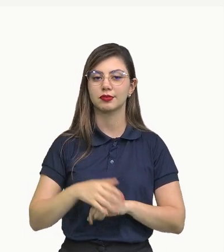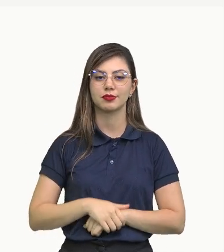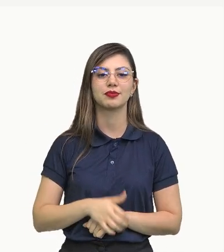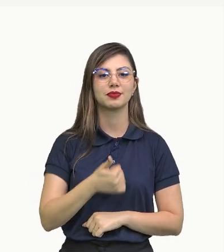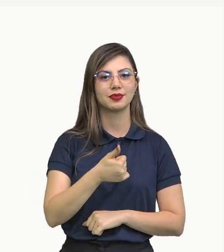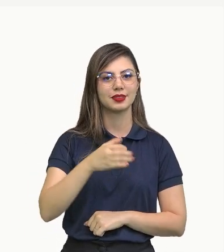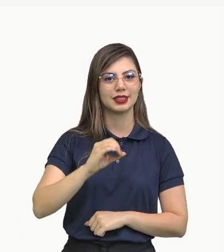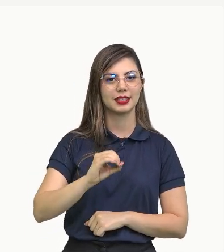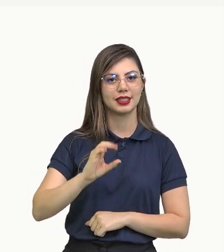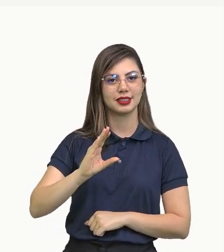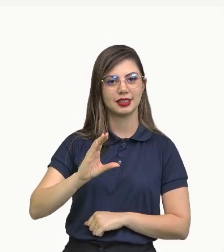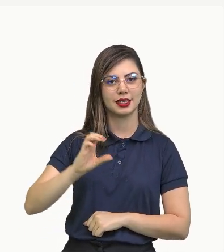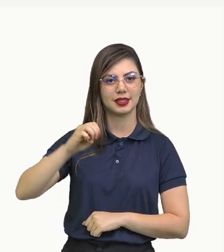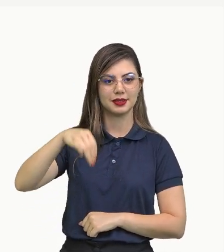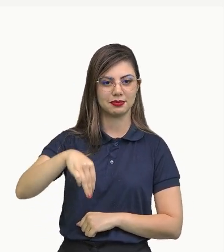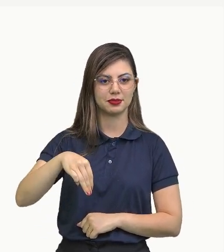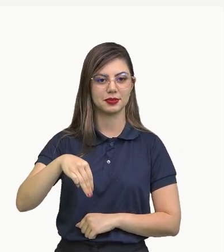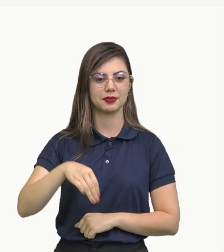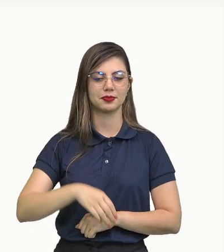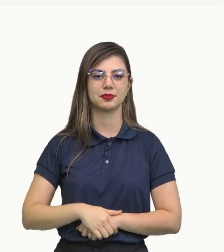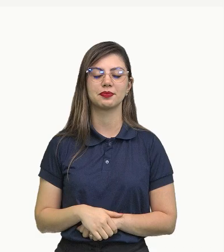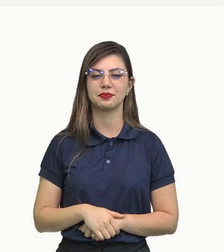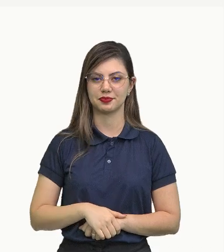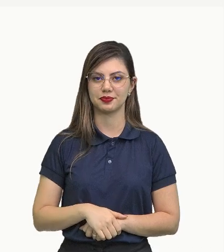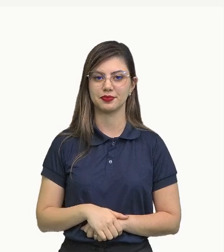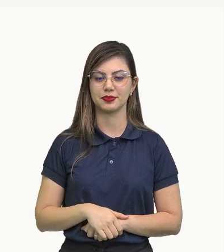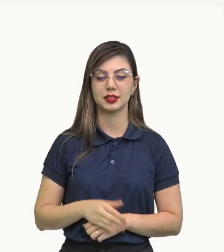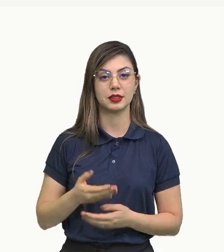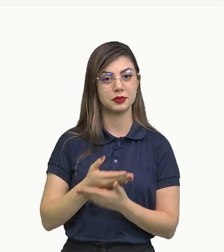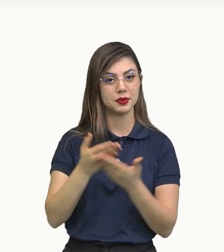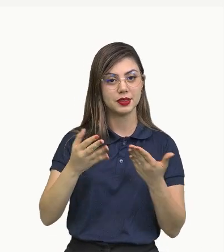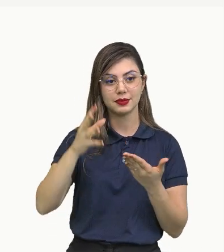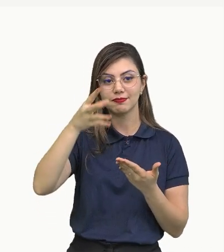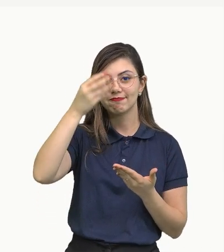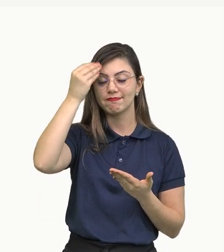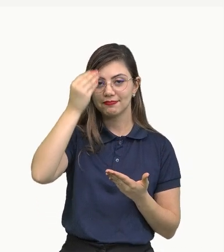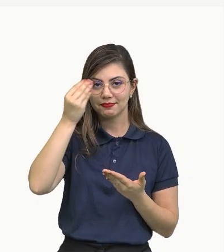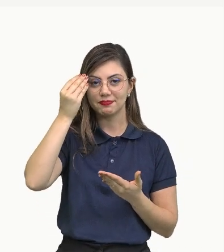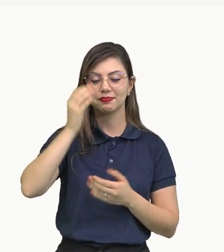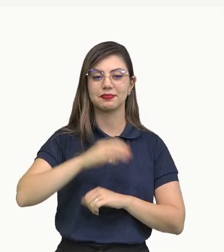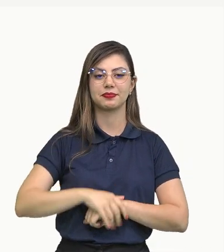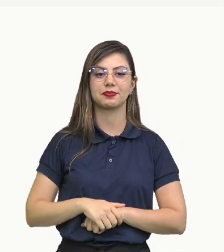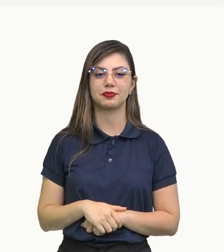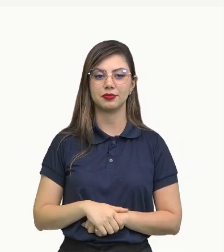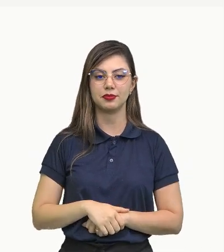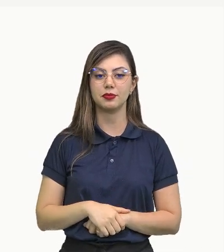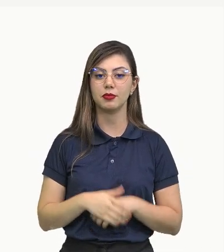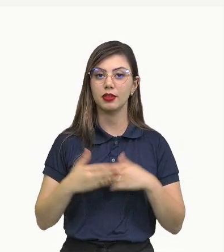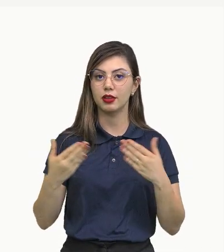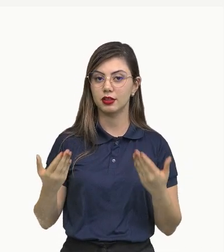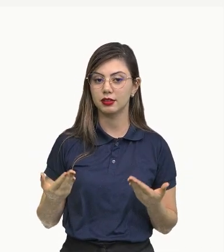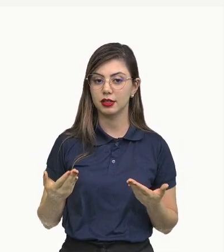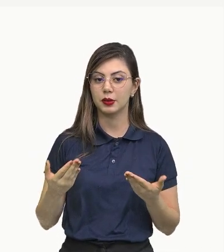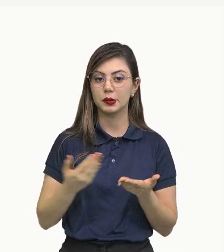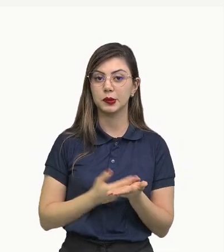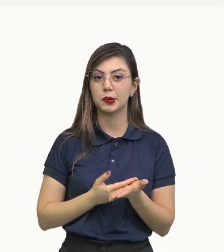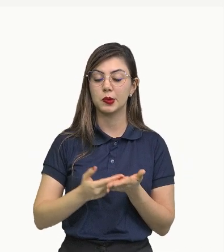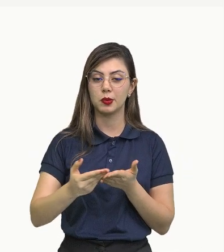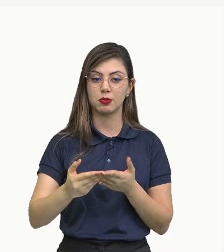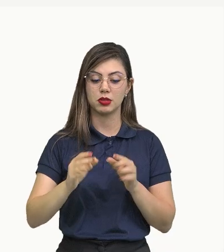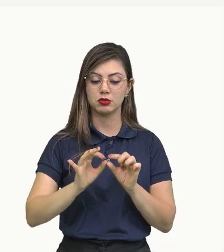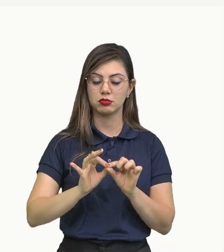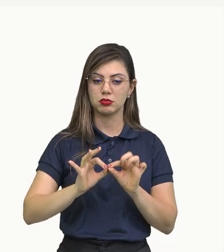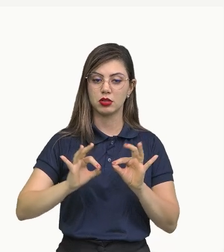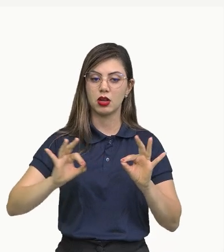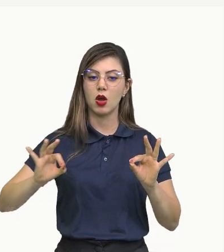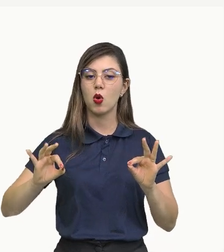10 centímetros. Para você se situar, para você não perder aqui o fio da meada. No início, a aresta do cubo